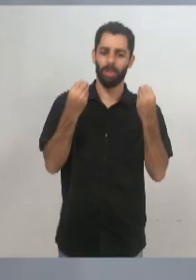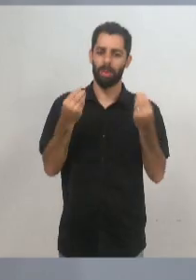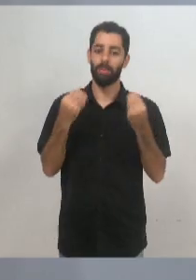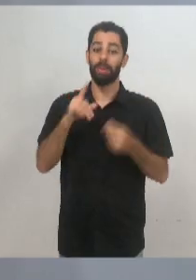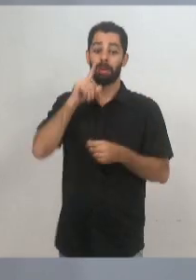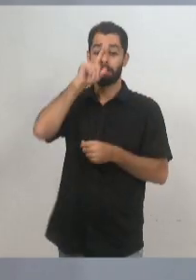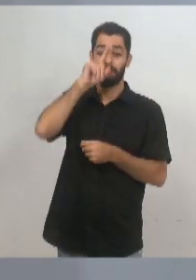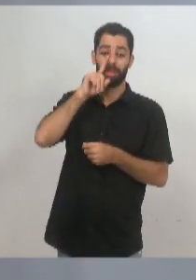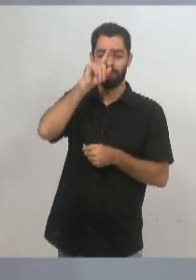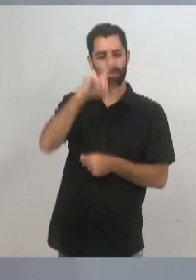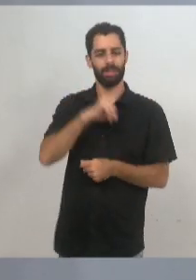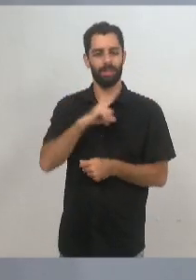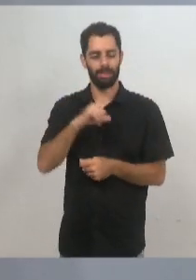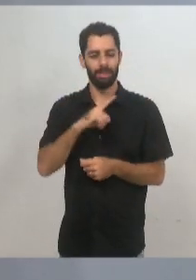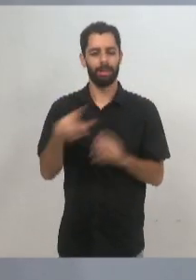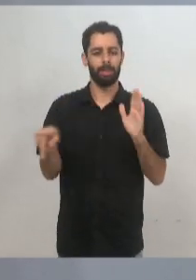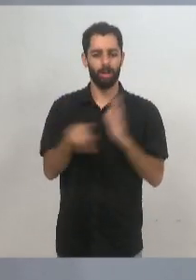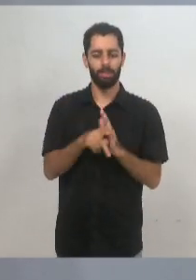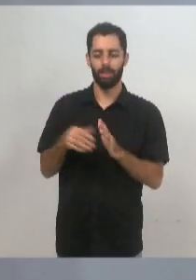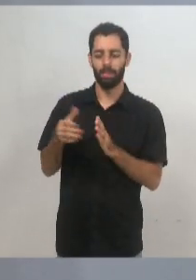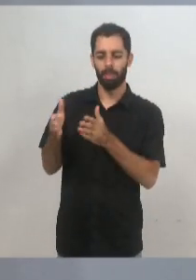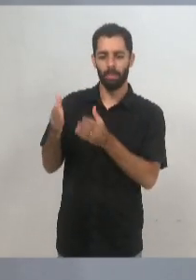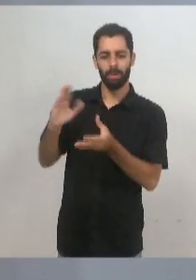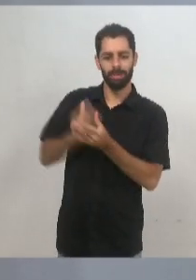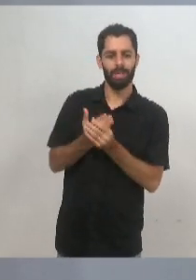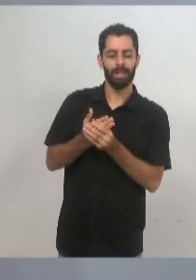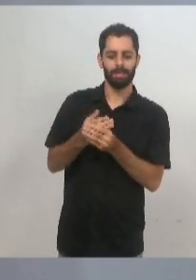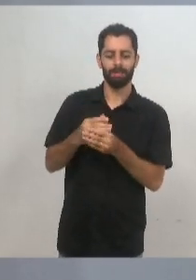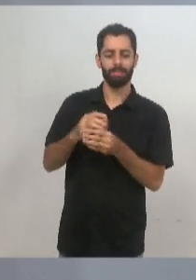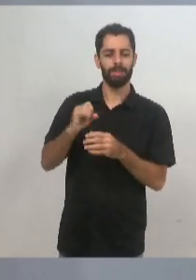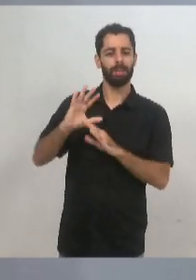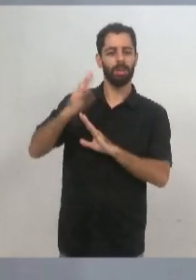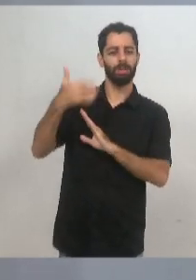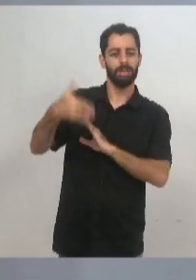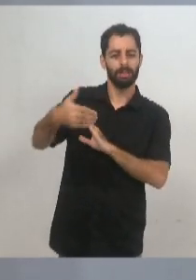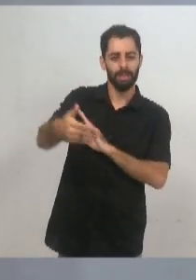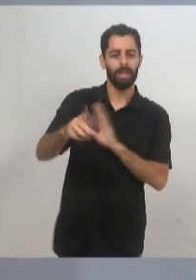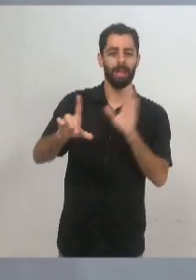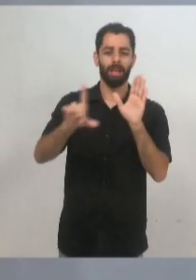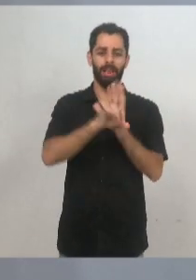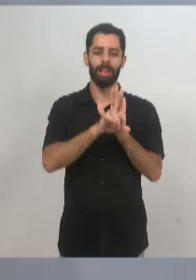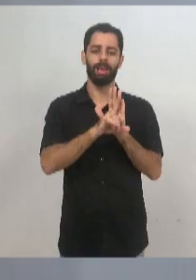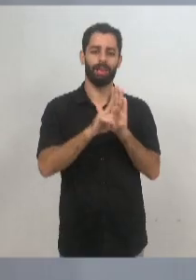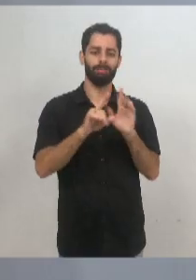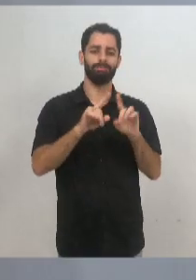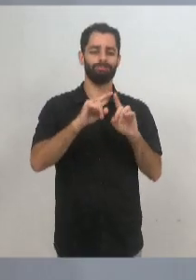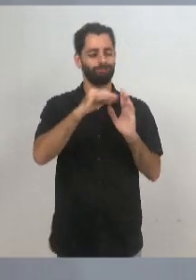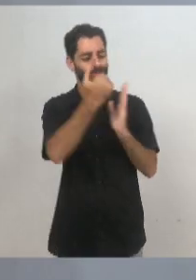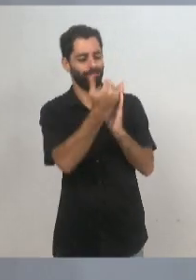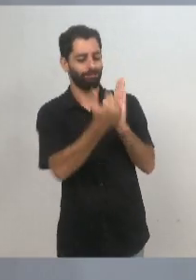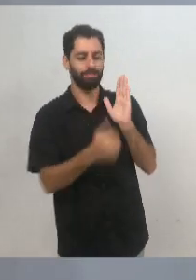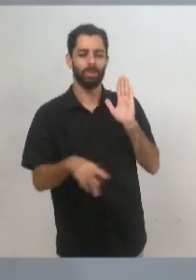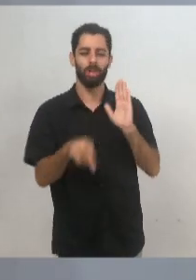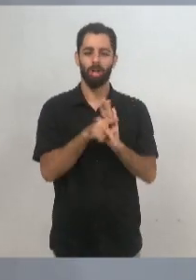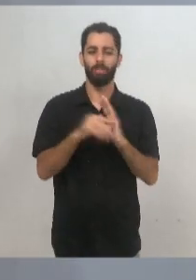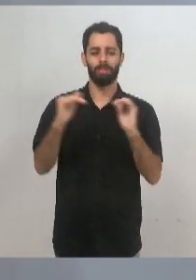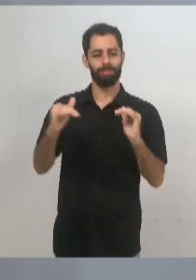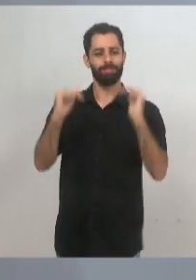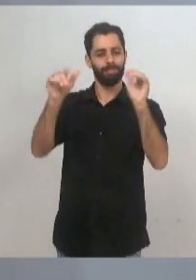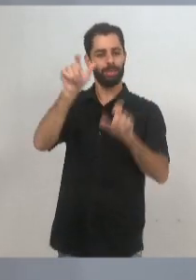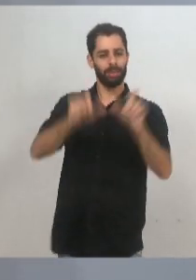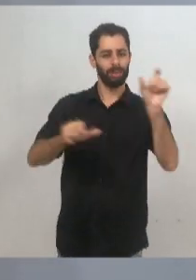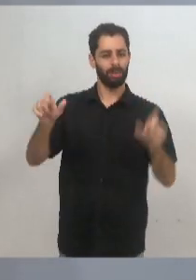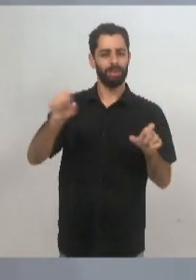perigo do devido processo legal ser cumprido, a lei sobressair as convicções dos supremos julgadores.